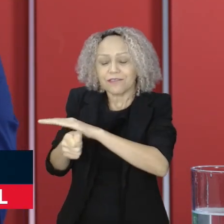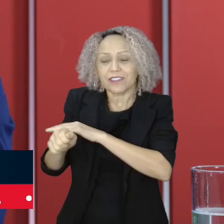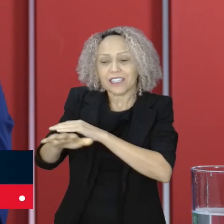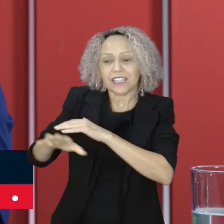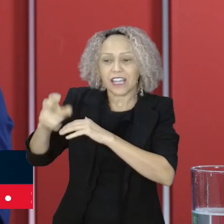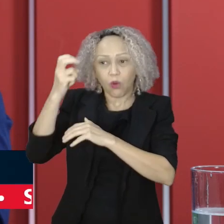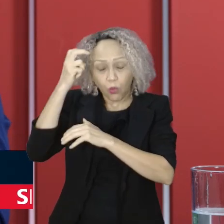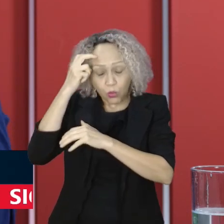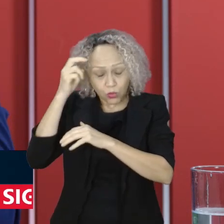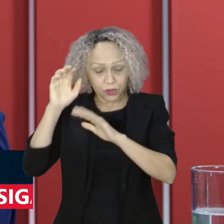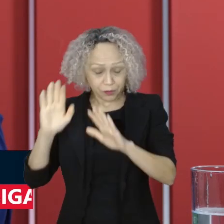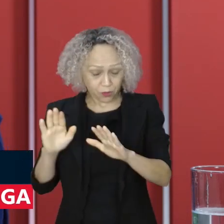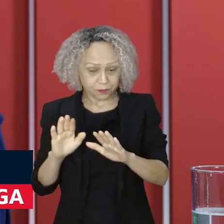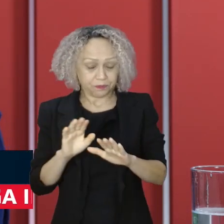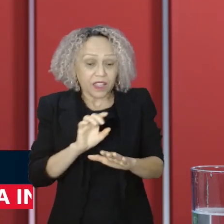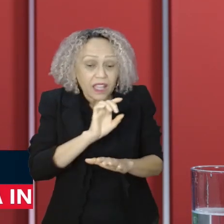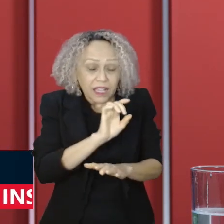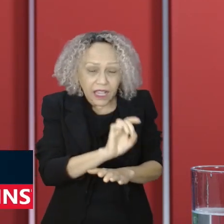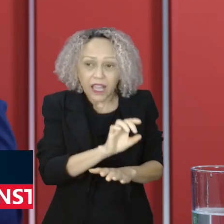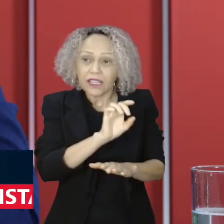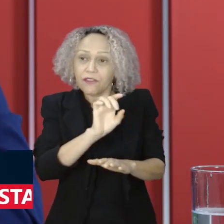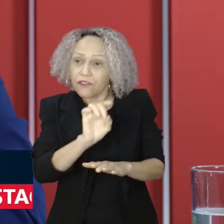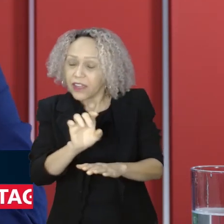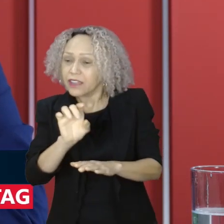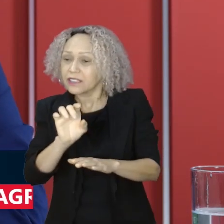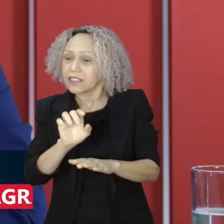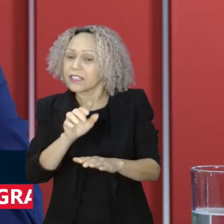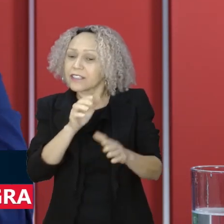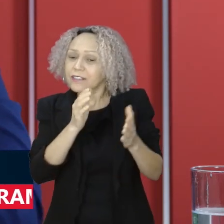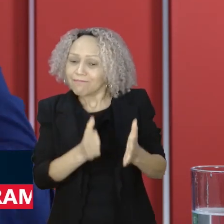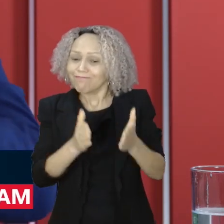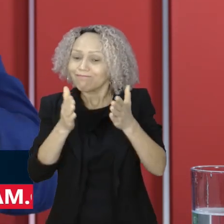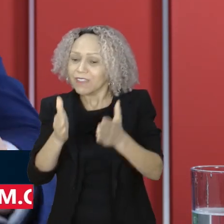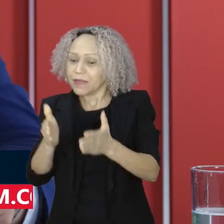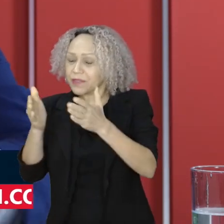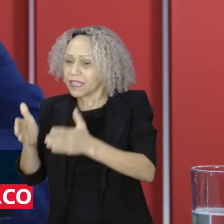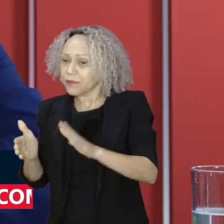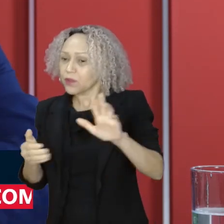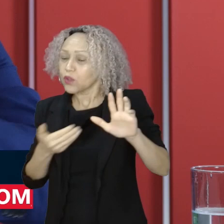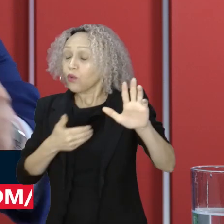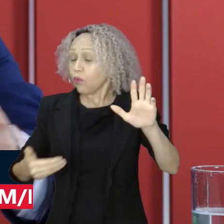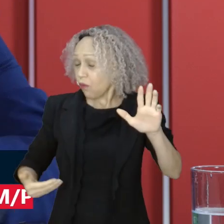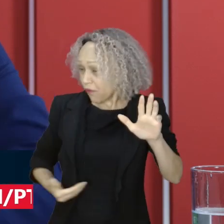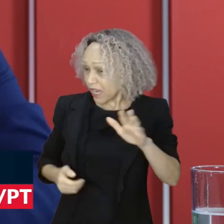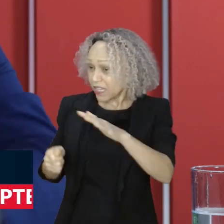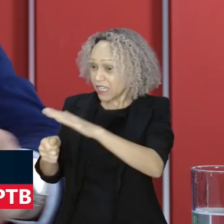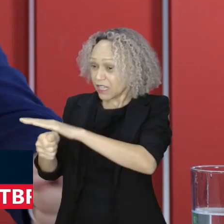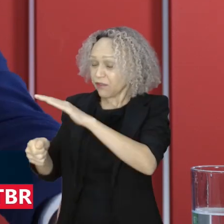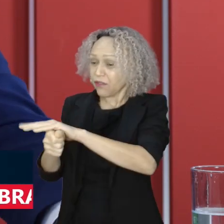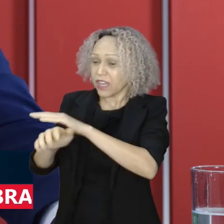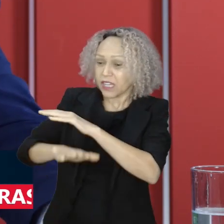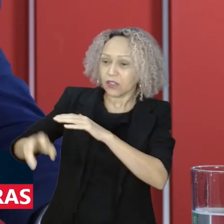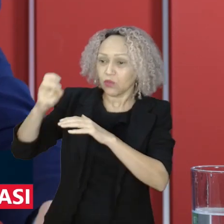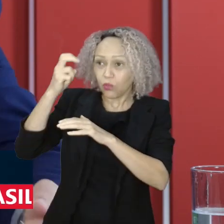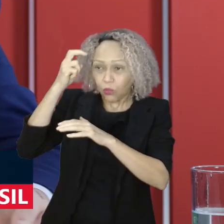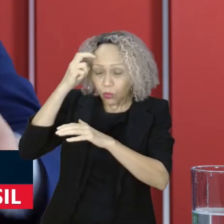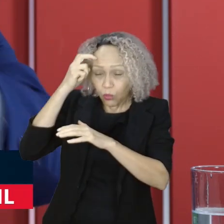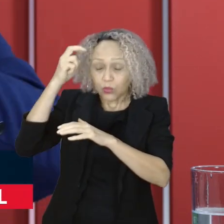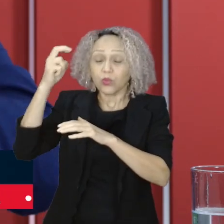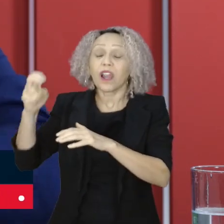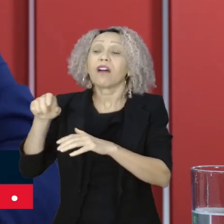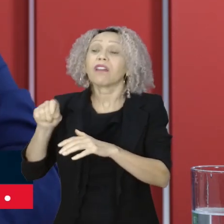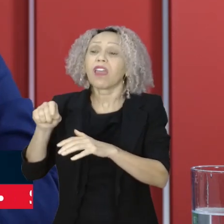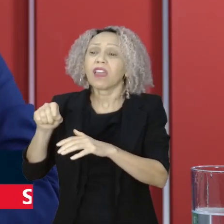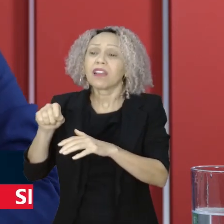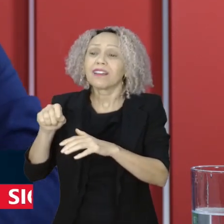que o governo investe R$1 na produção cultural, ele ativa uma cadeia tão grande, ela tem uma cauda tão longa, que tem